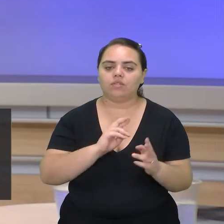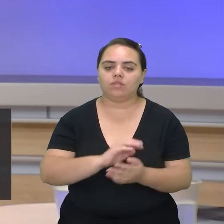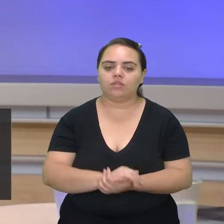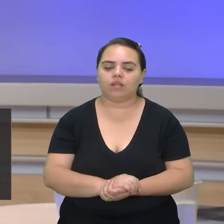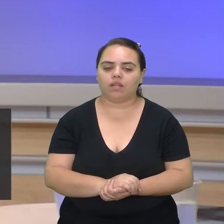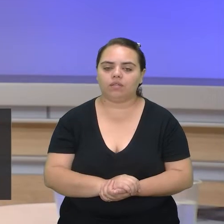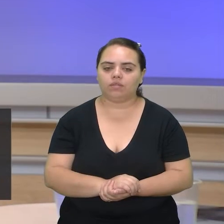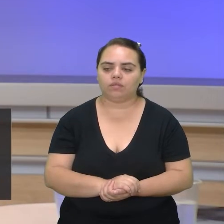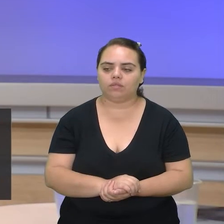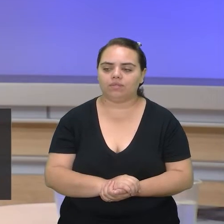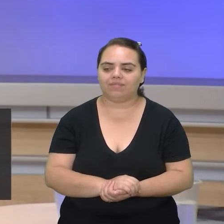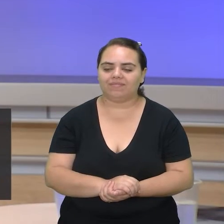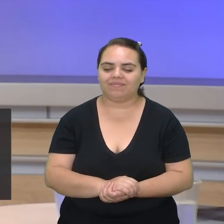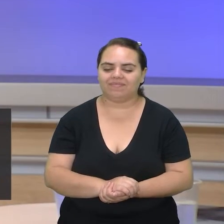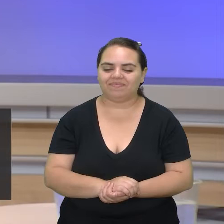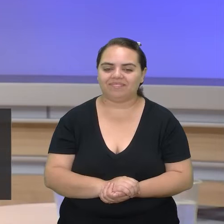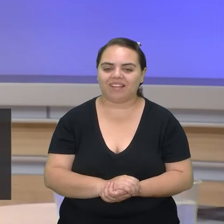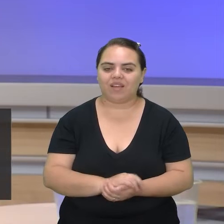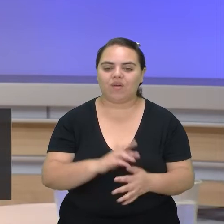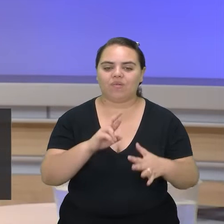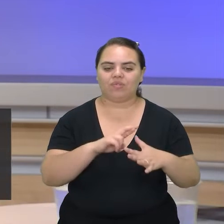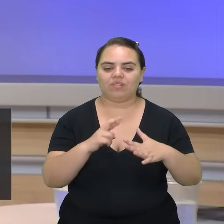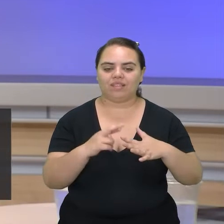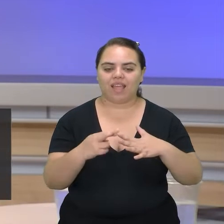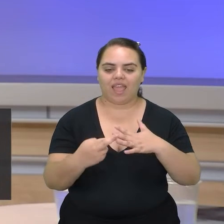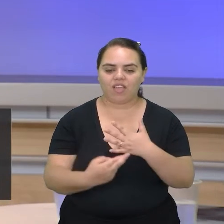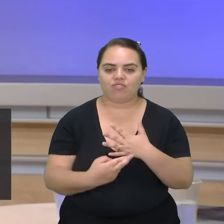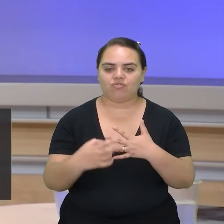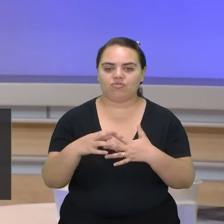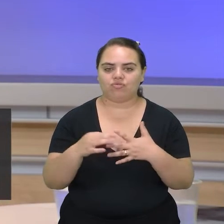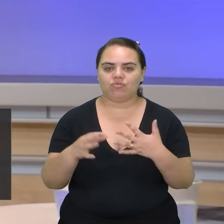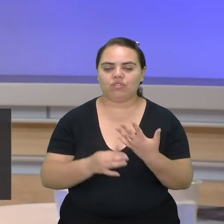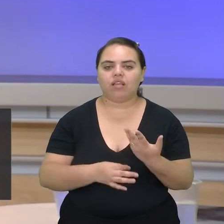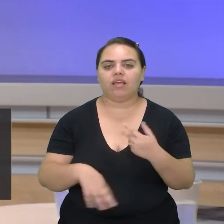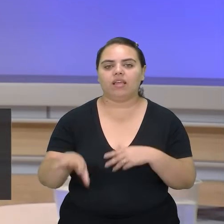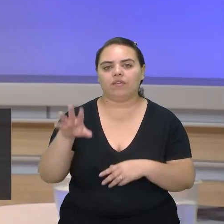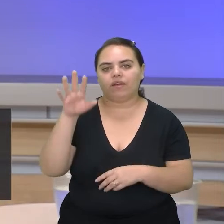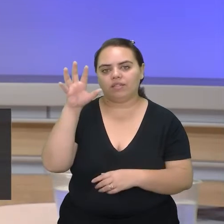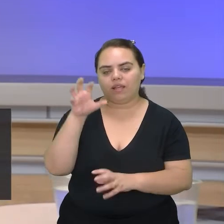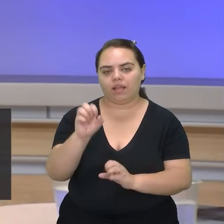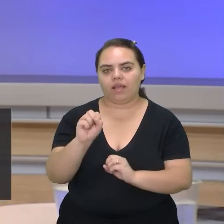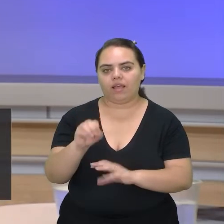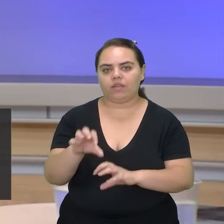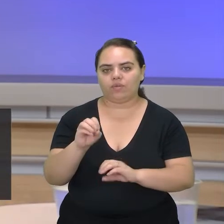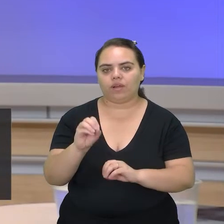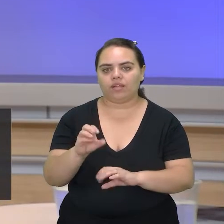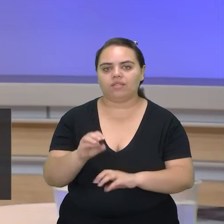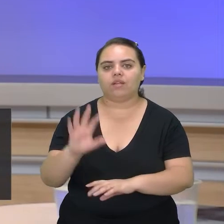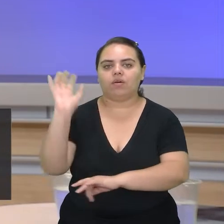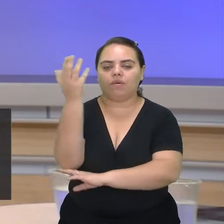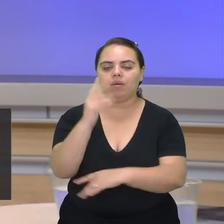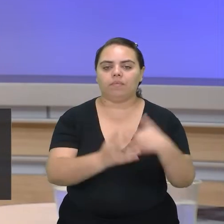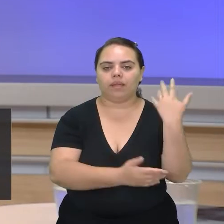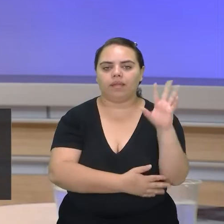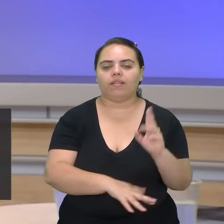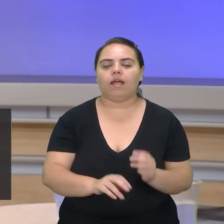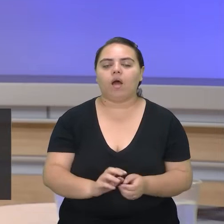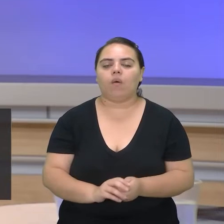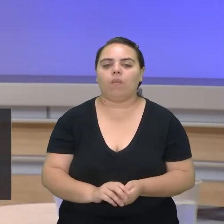né, eixos que se relacionam à ideia de educação ambiental crítica, ao conceito de educação ambiental